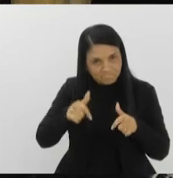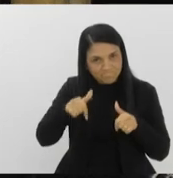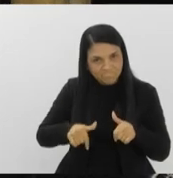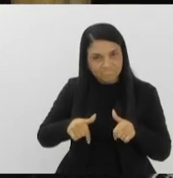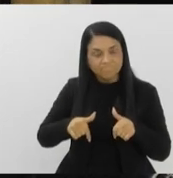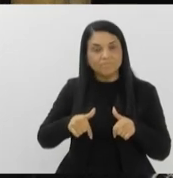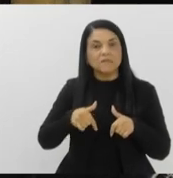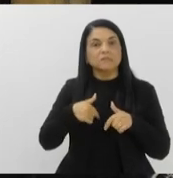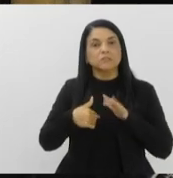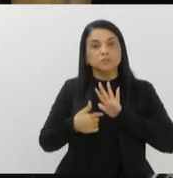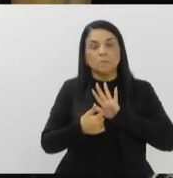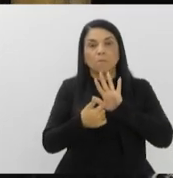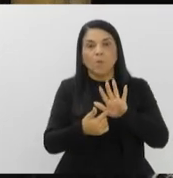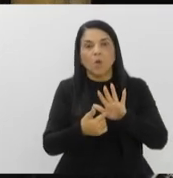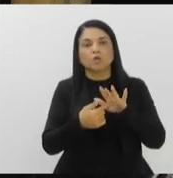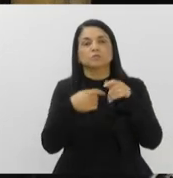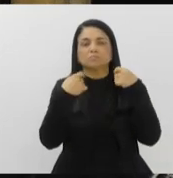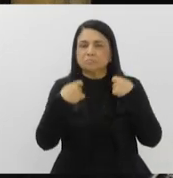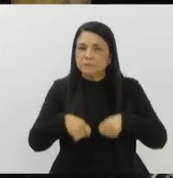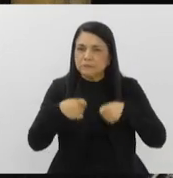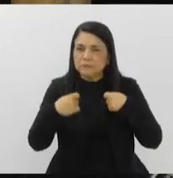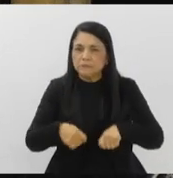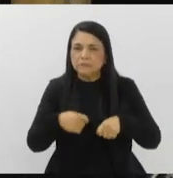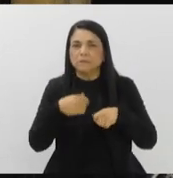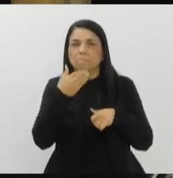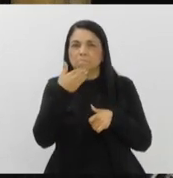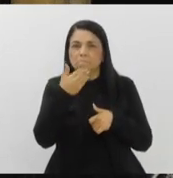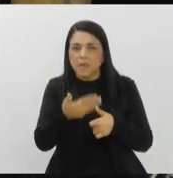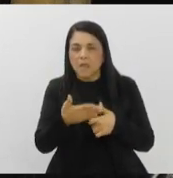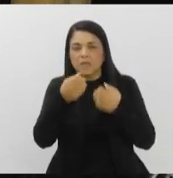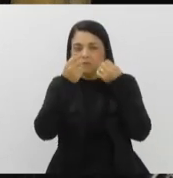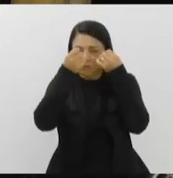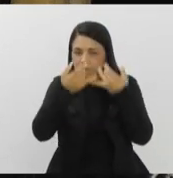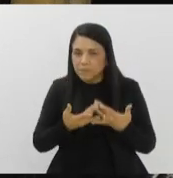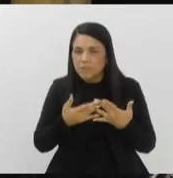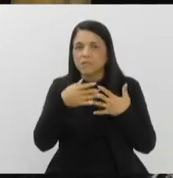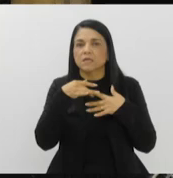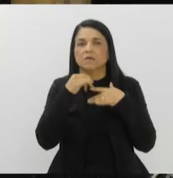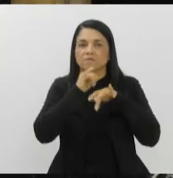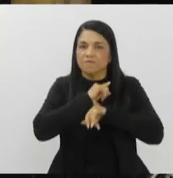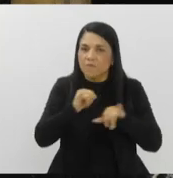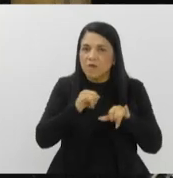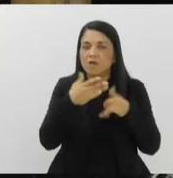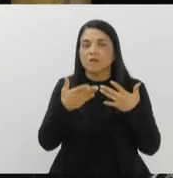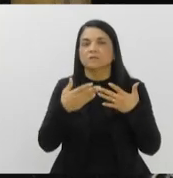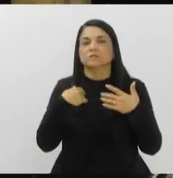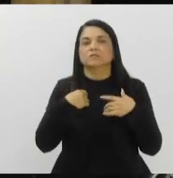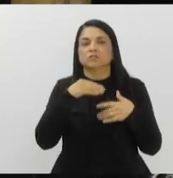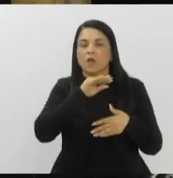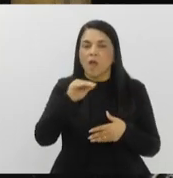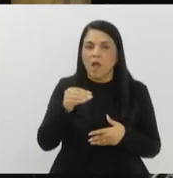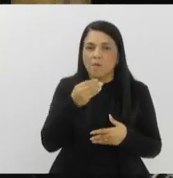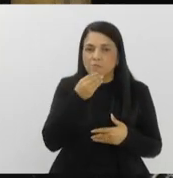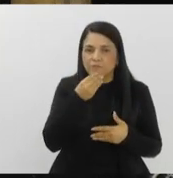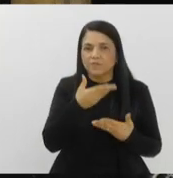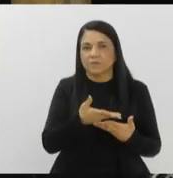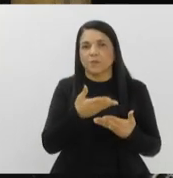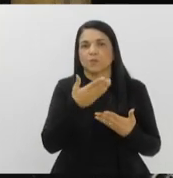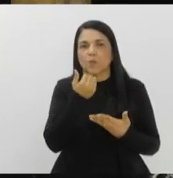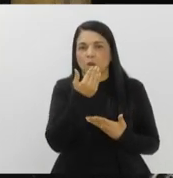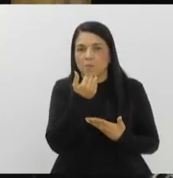essas demandas. O pessoal sabe aqui que a gente trabalha com essa coisa de aproveitamento dos alimentos para a